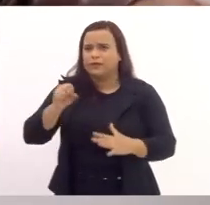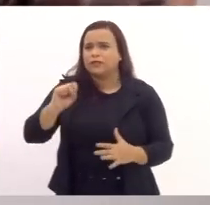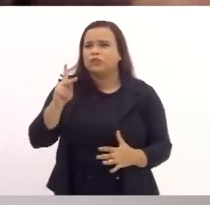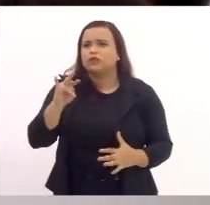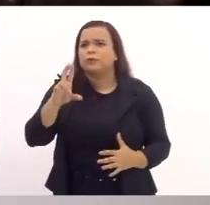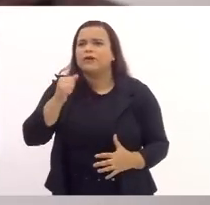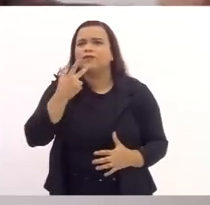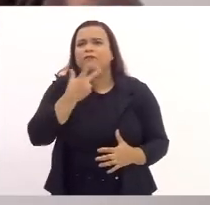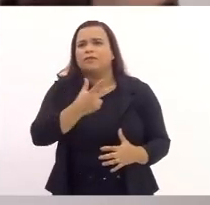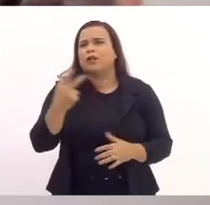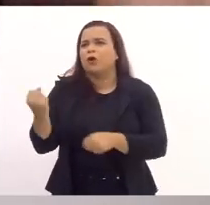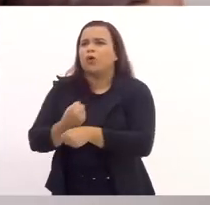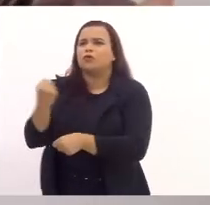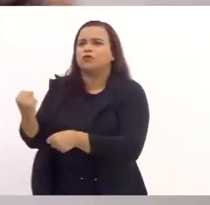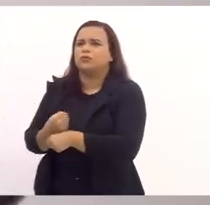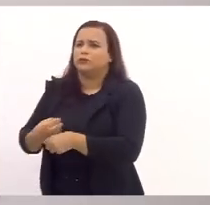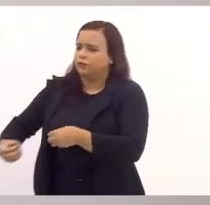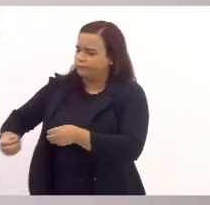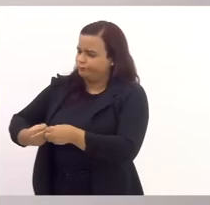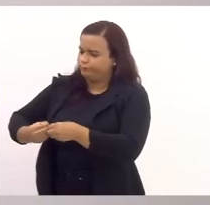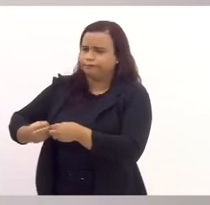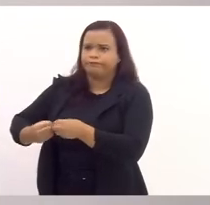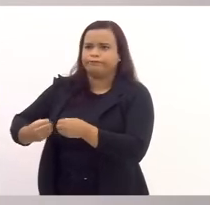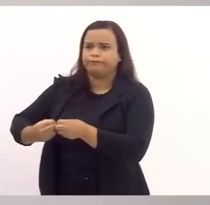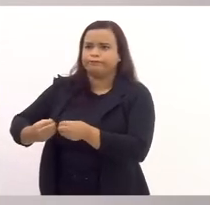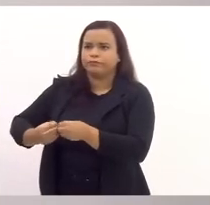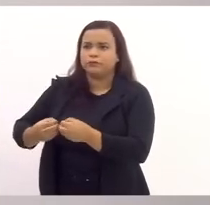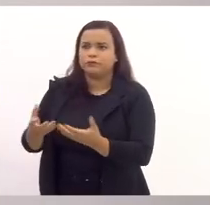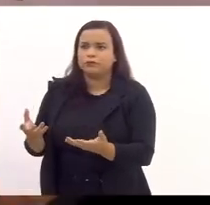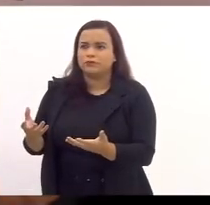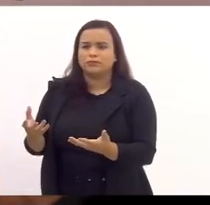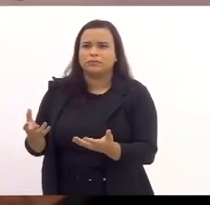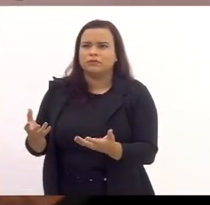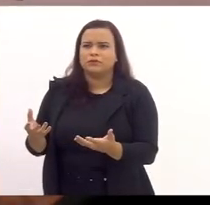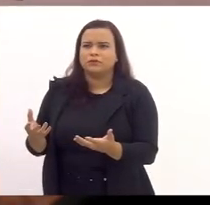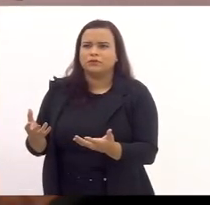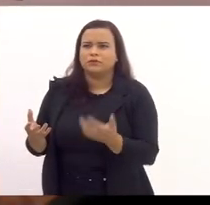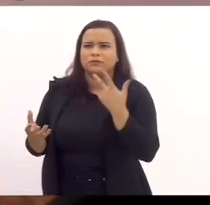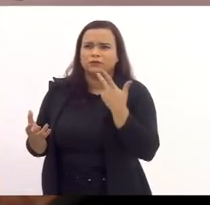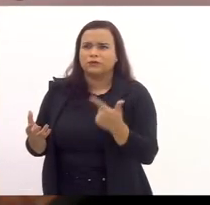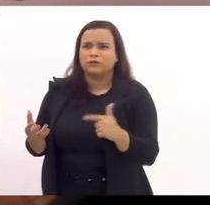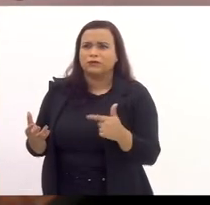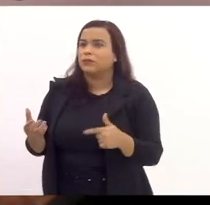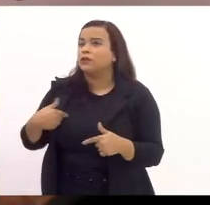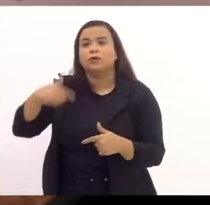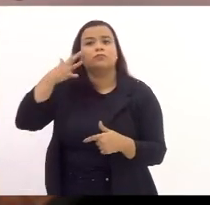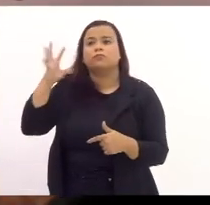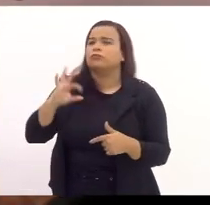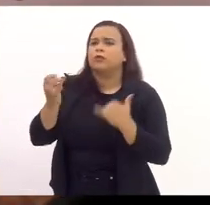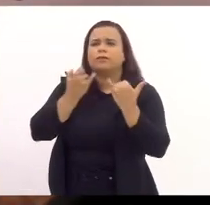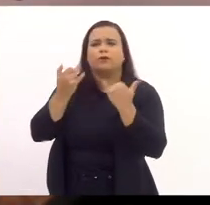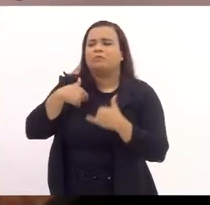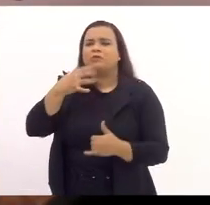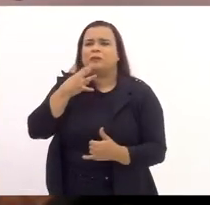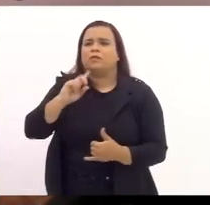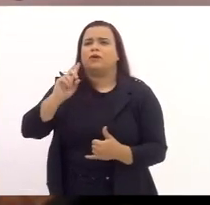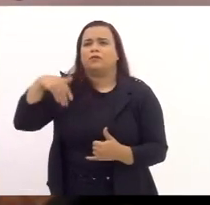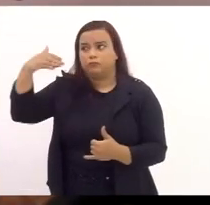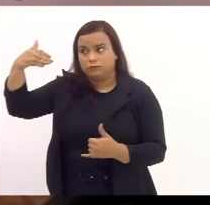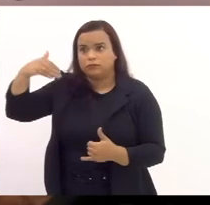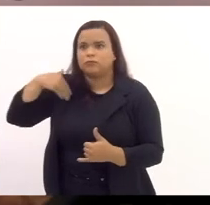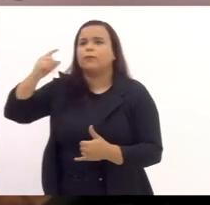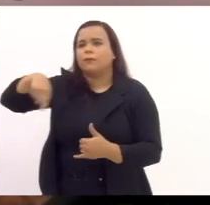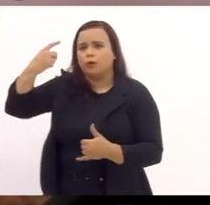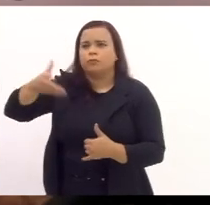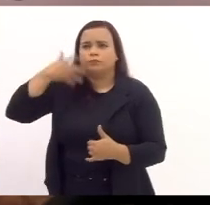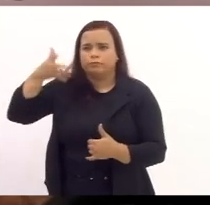uma construção ao lado, colada a uma plataforma de trem? Eu não tenho essa informação no momento, eu vou levantar e encaminho, eu trago na próxima